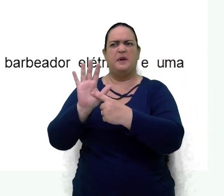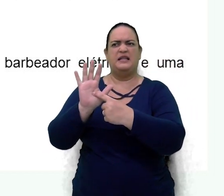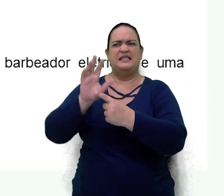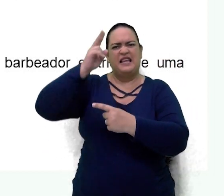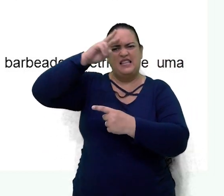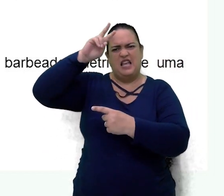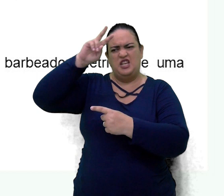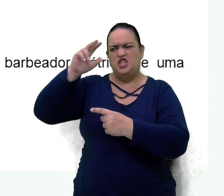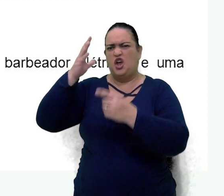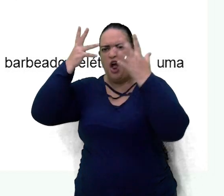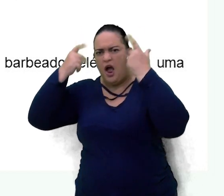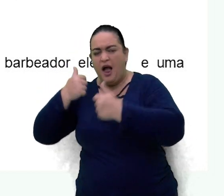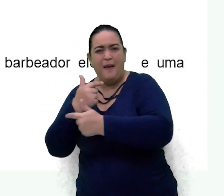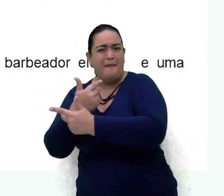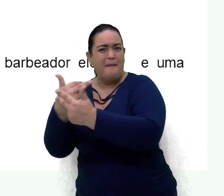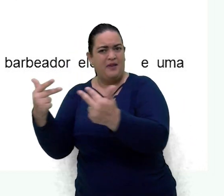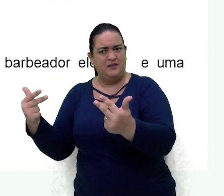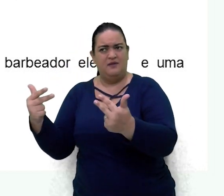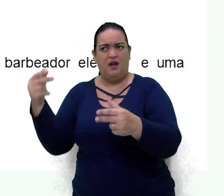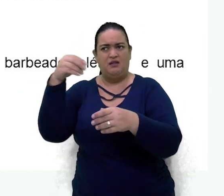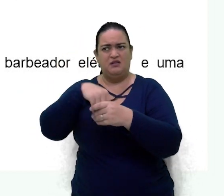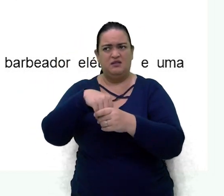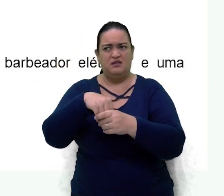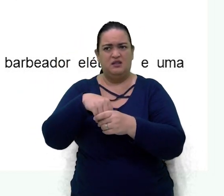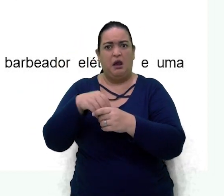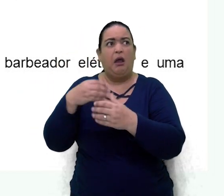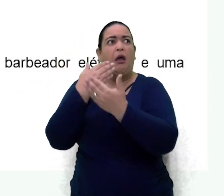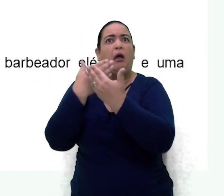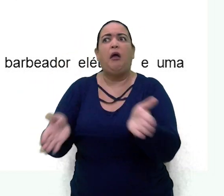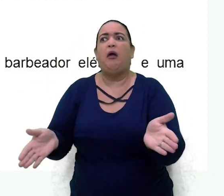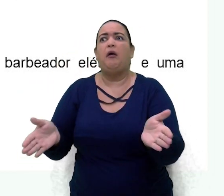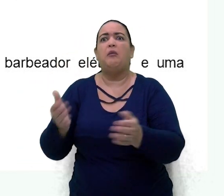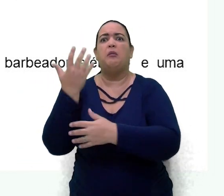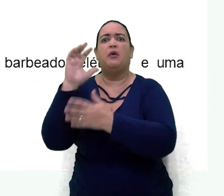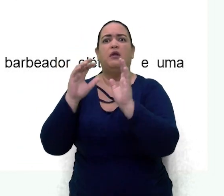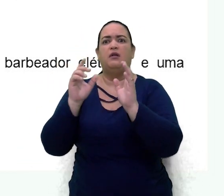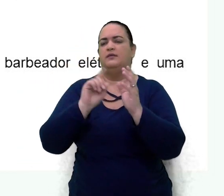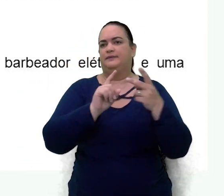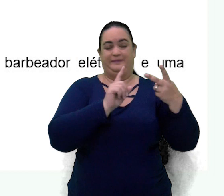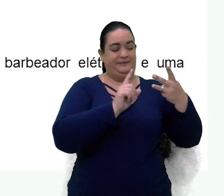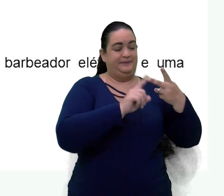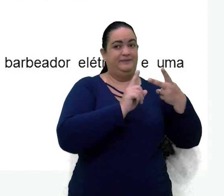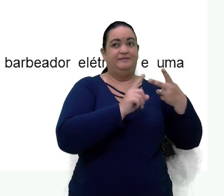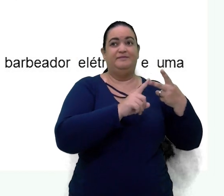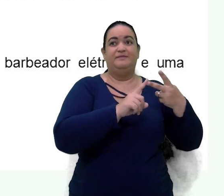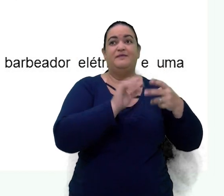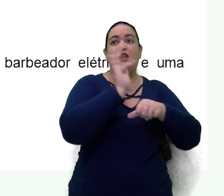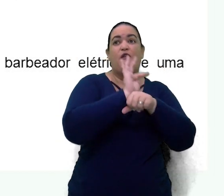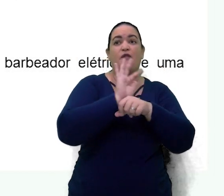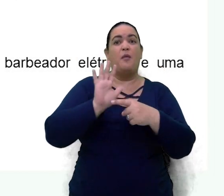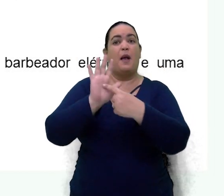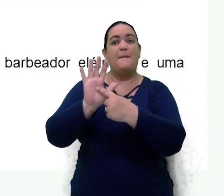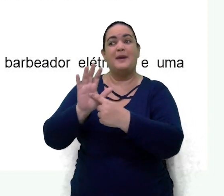analisar. Afinal, você assistiu ao filme. O filme apresenta um macaco que sai da floresta e descobre uma